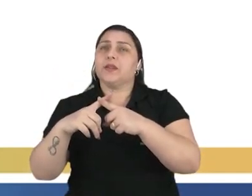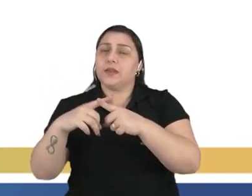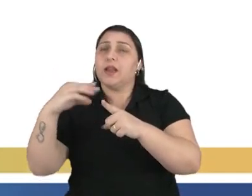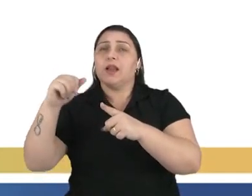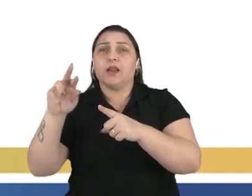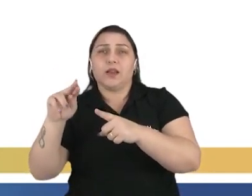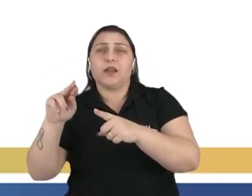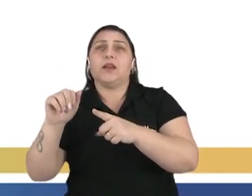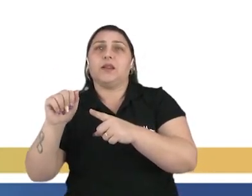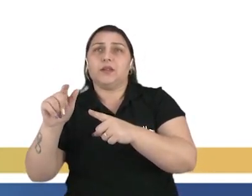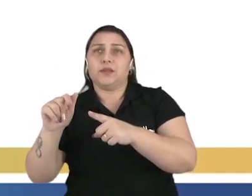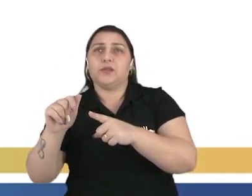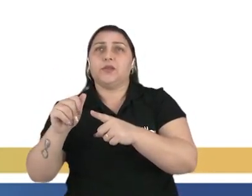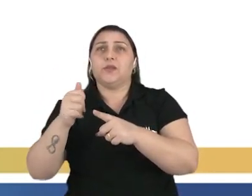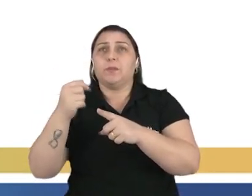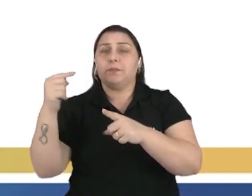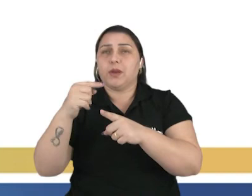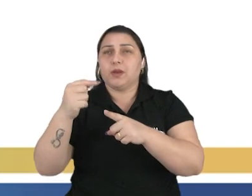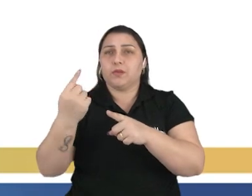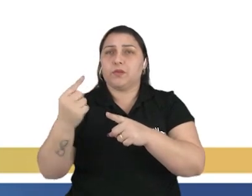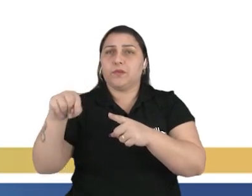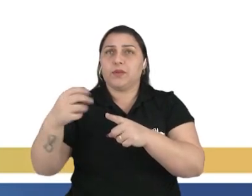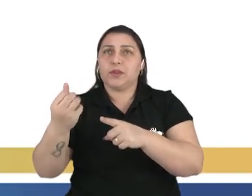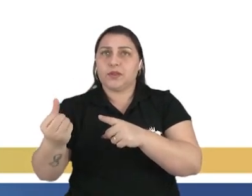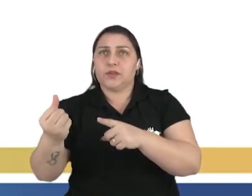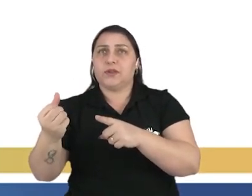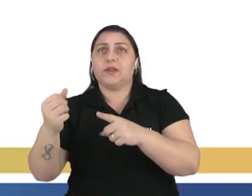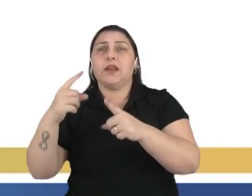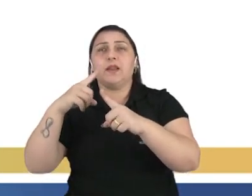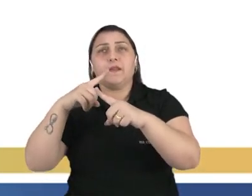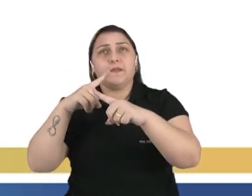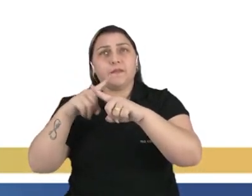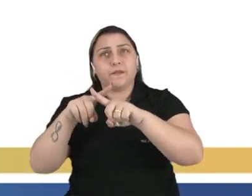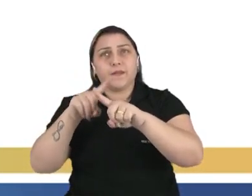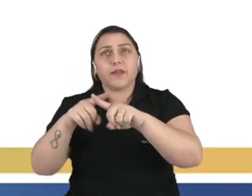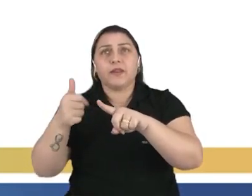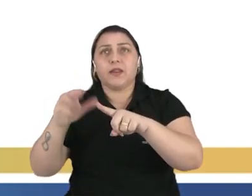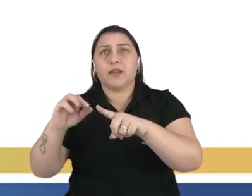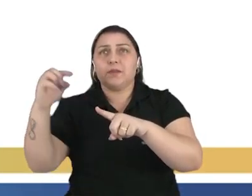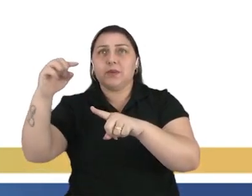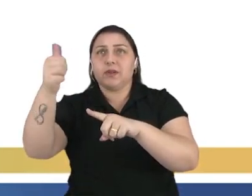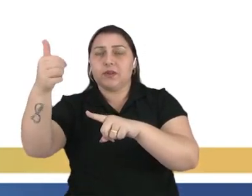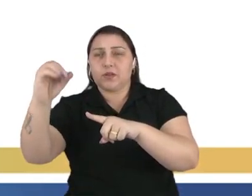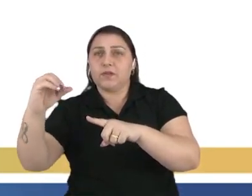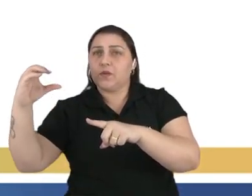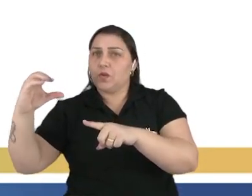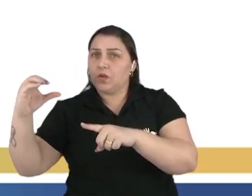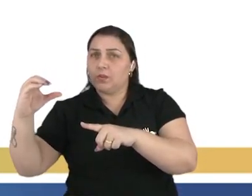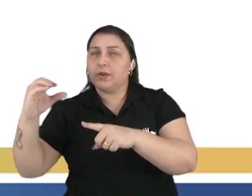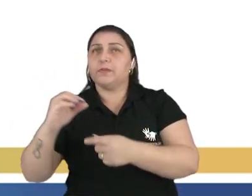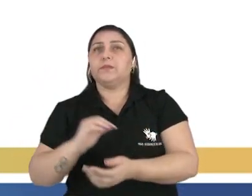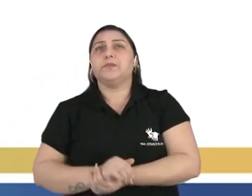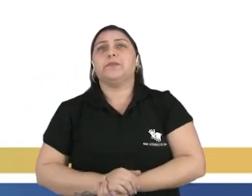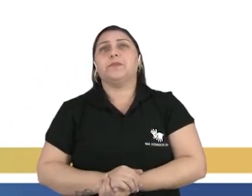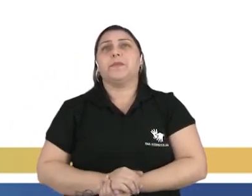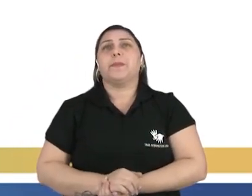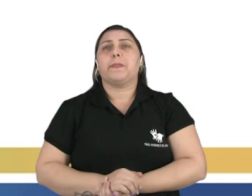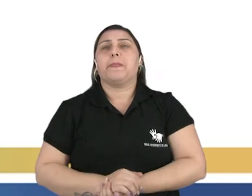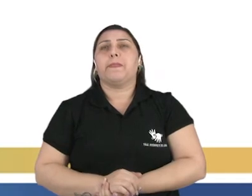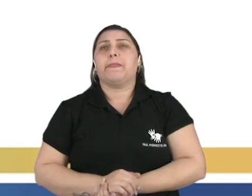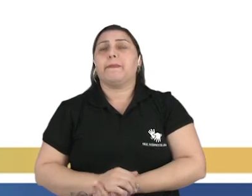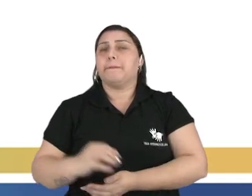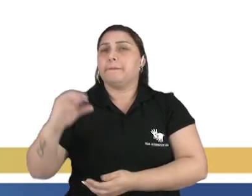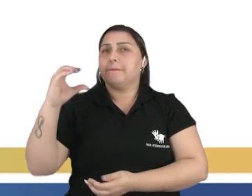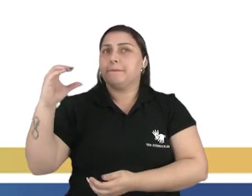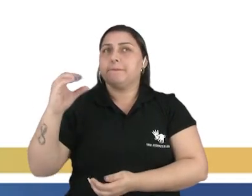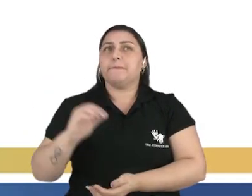E aí nós temos que a carga de 1 é menos 1,6, né, de 1 elétron, né? Vezes 10 a menos 19 coulomb. É esse Czinho